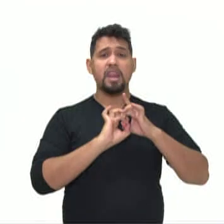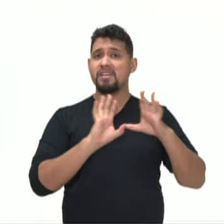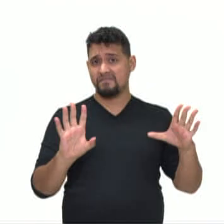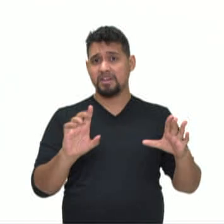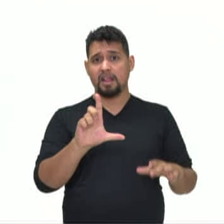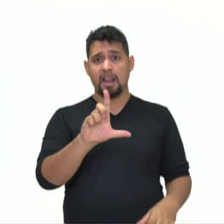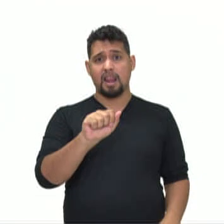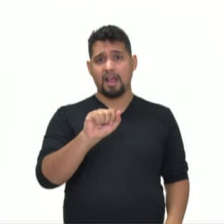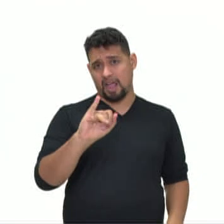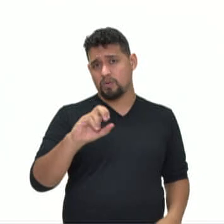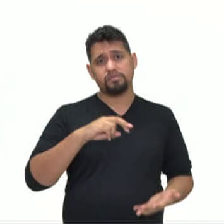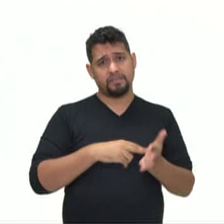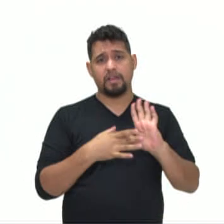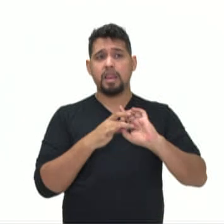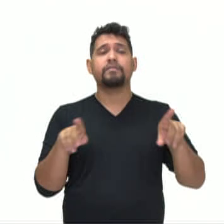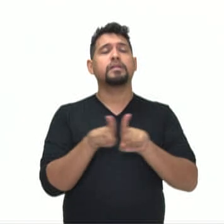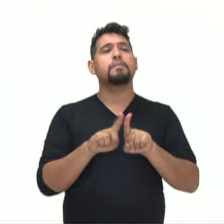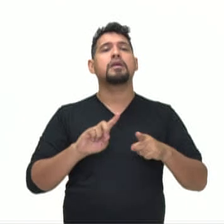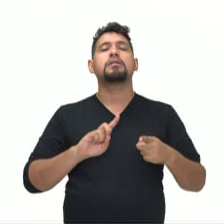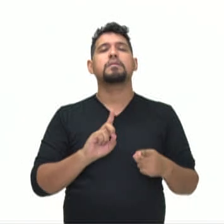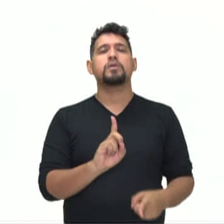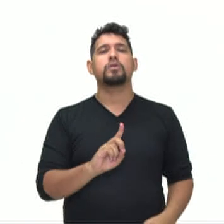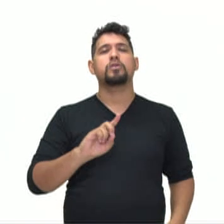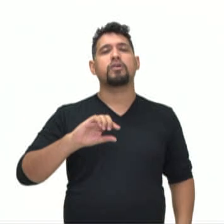liberdade religiosa na Constituição de